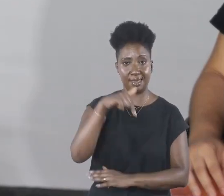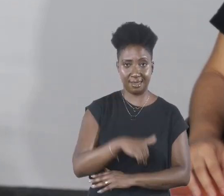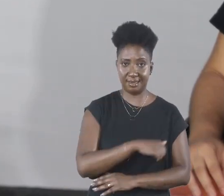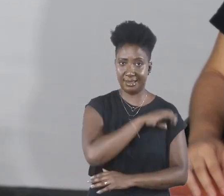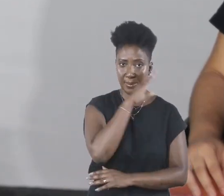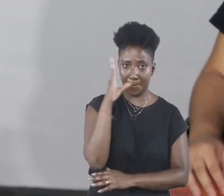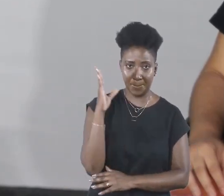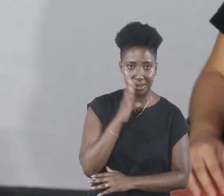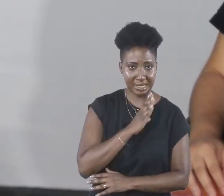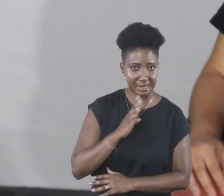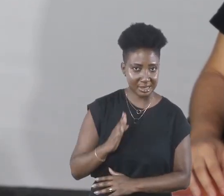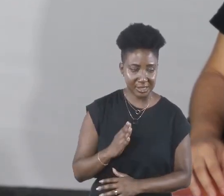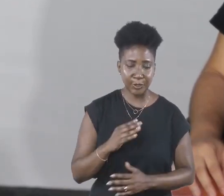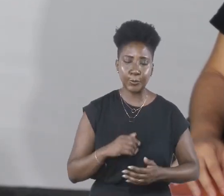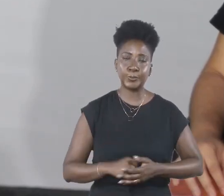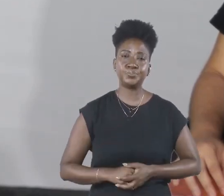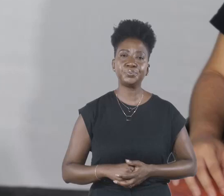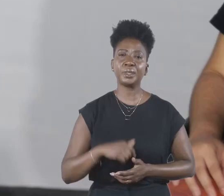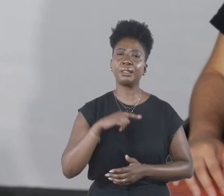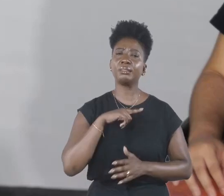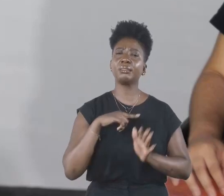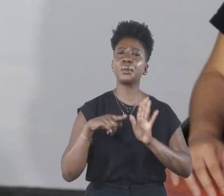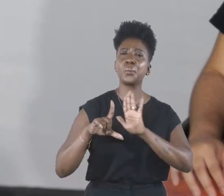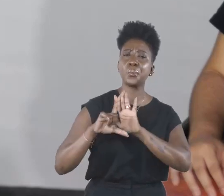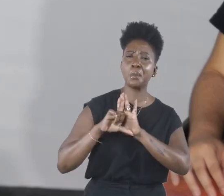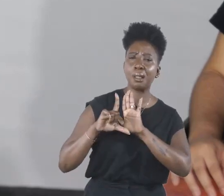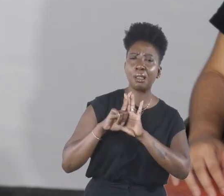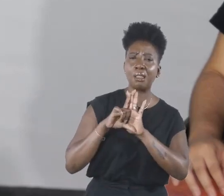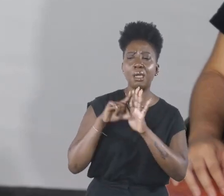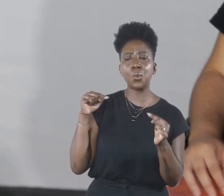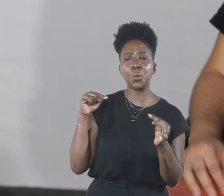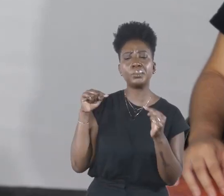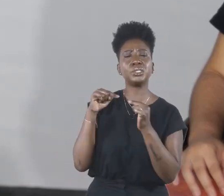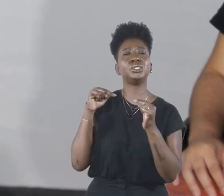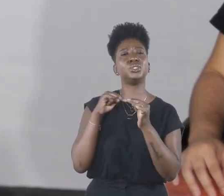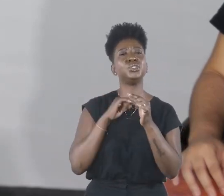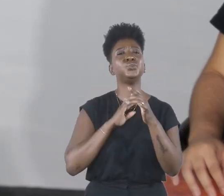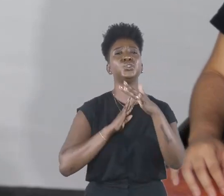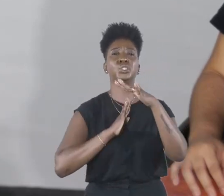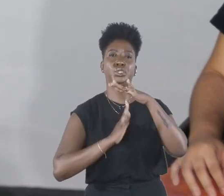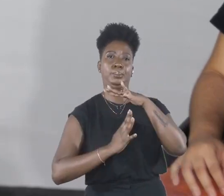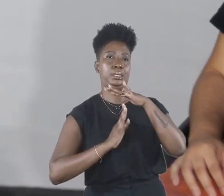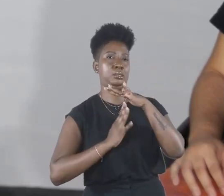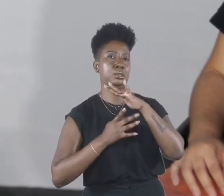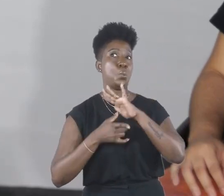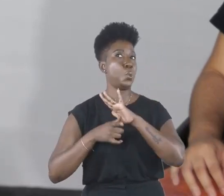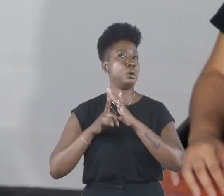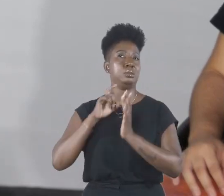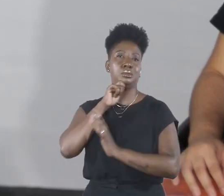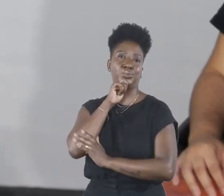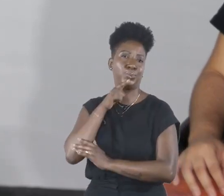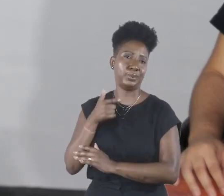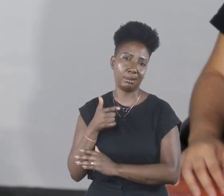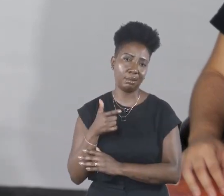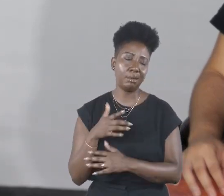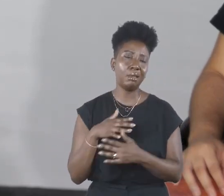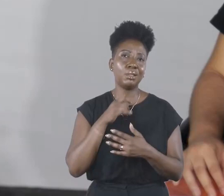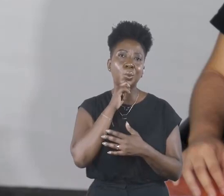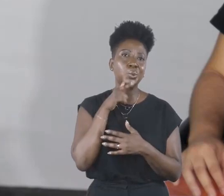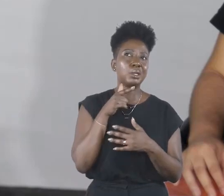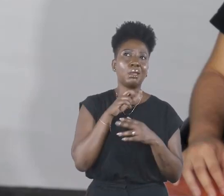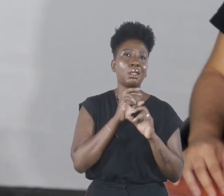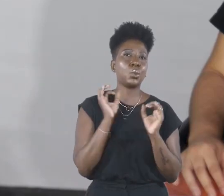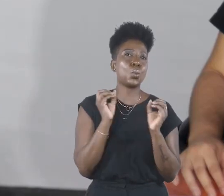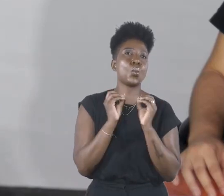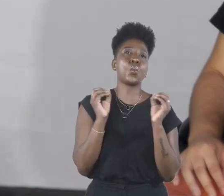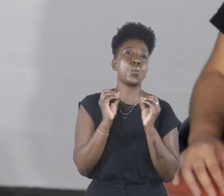no Brasil em 2010, Brasil... Em 2010 teve uma lei sobre imigração antigo, não teve uma lei atualizada. Então,